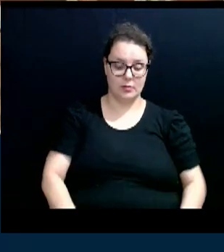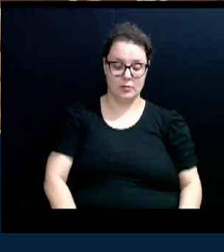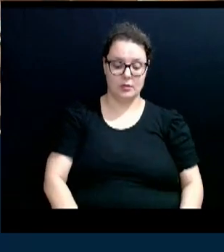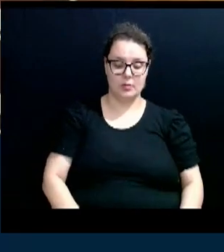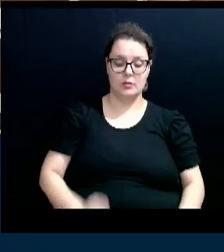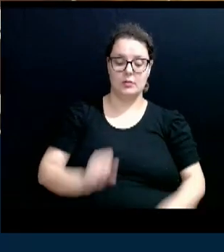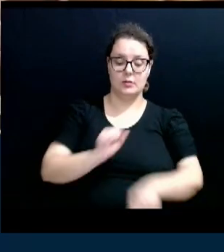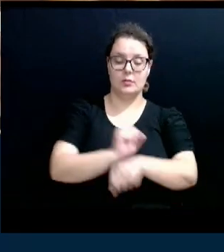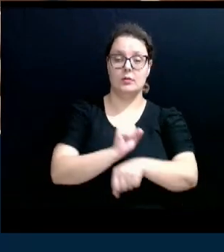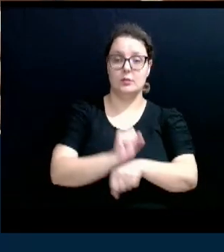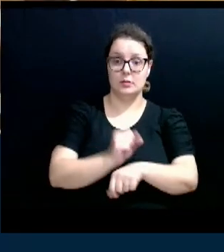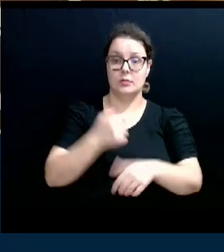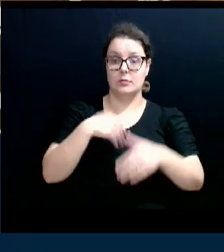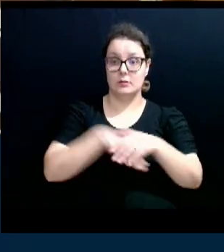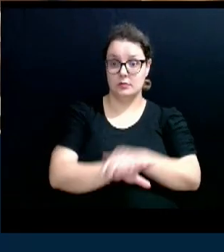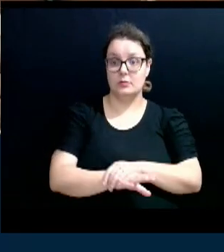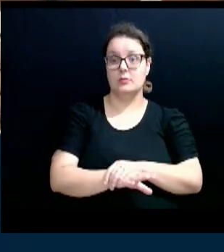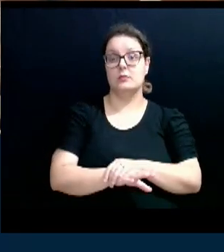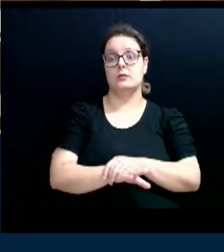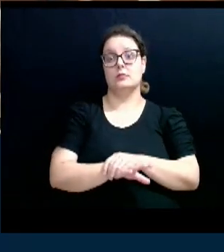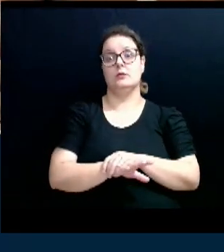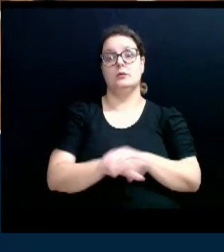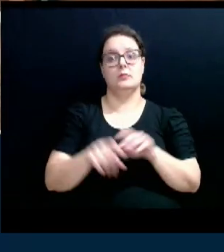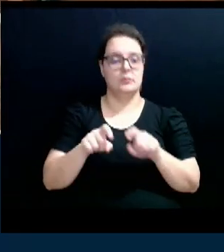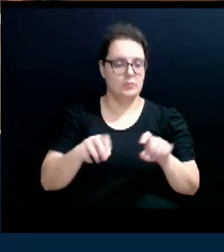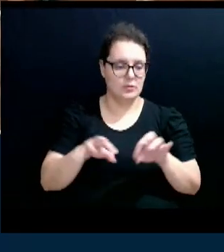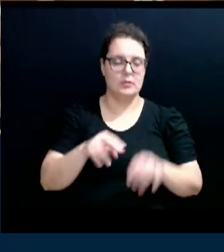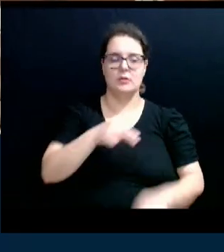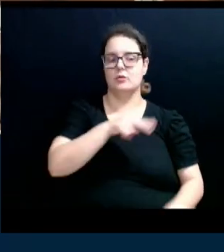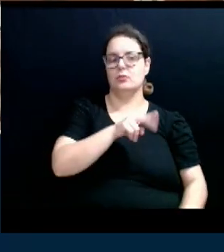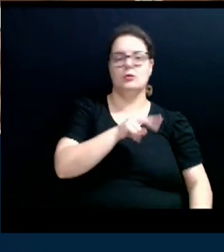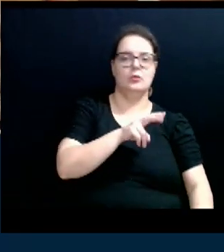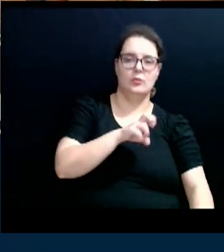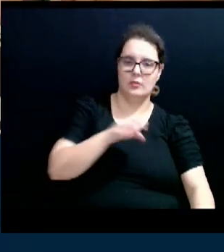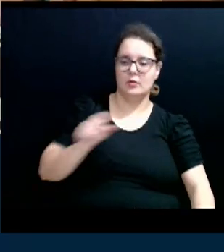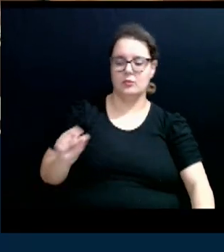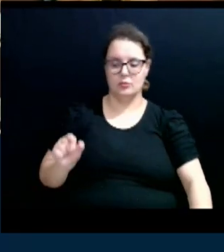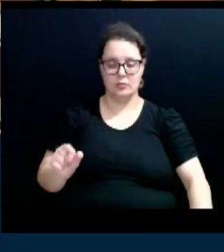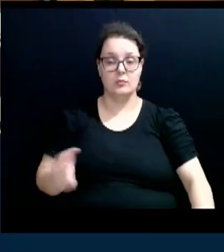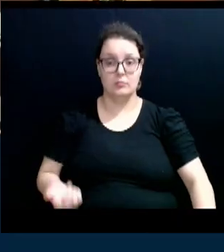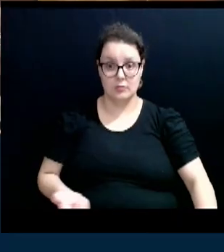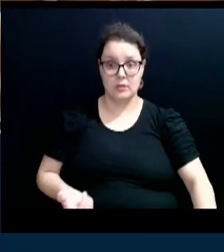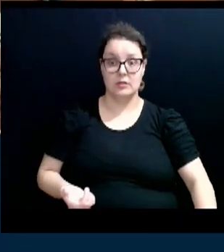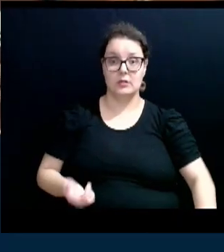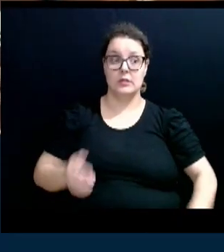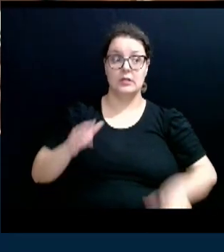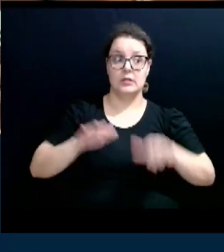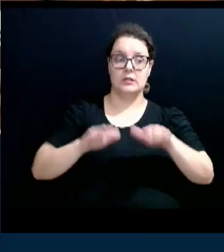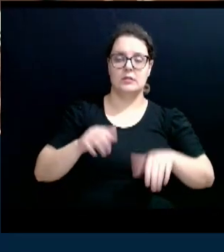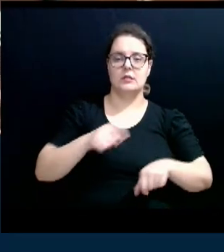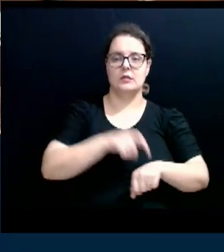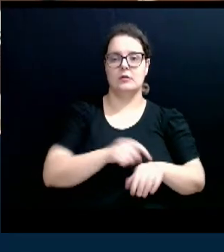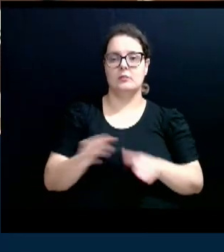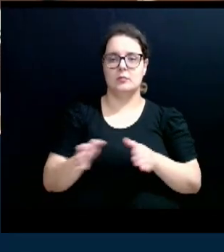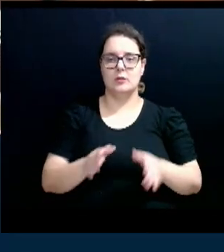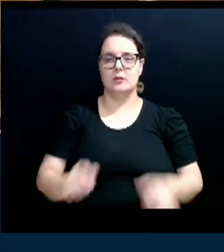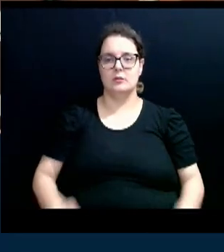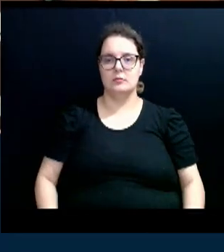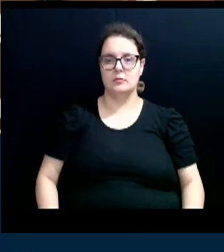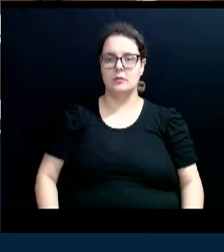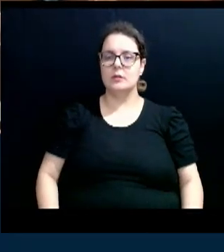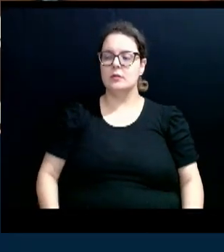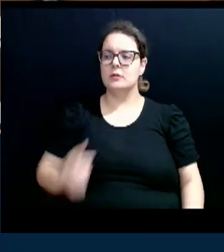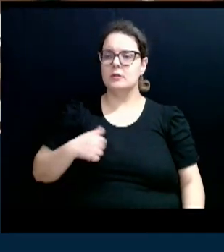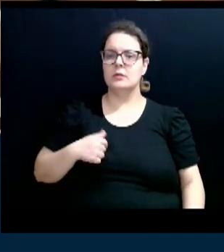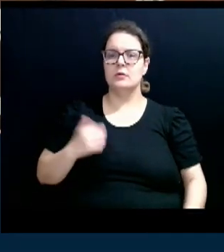tudo dentro do computador, na nuvem, no pendrive, de repente é um momento aí de você parar e falar, opa, vou fazer um álbum de